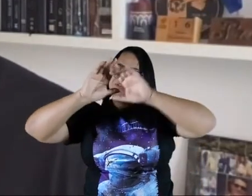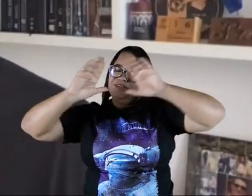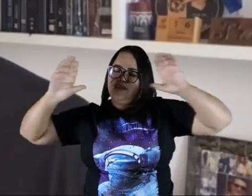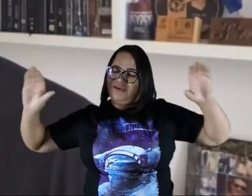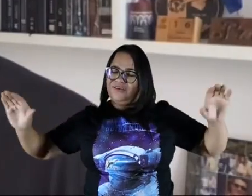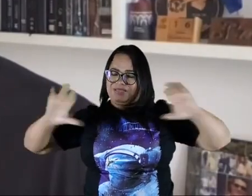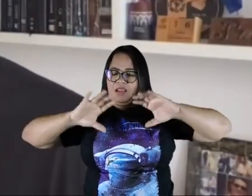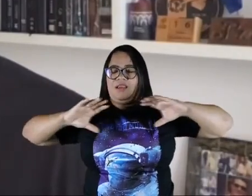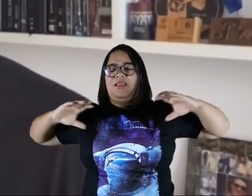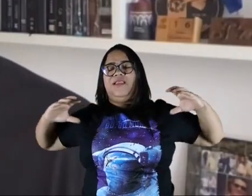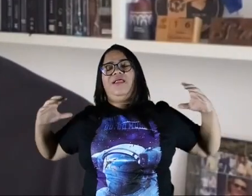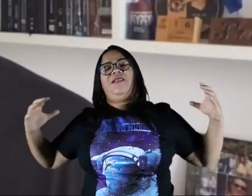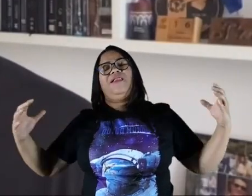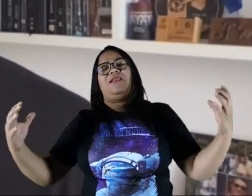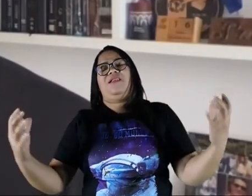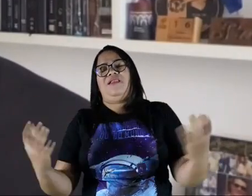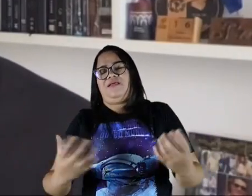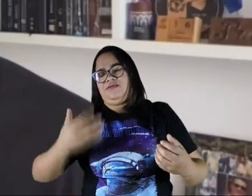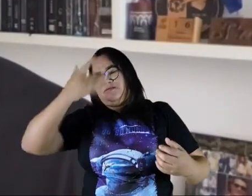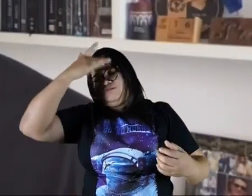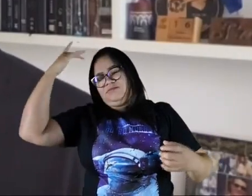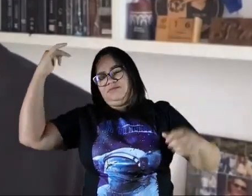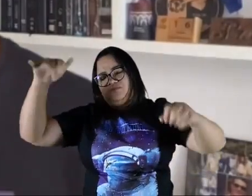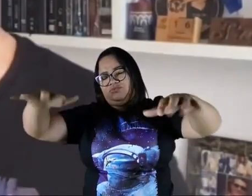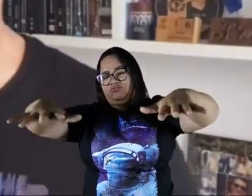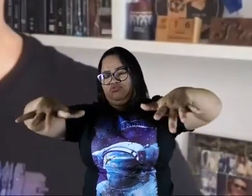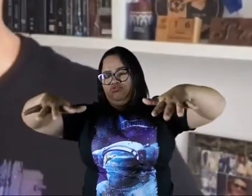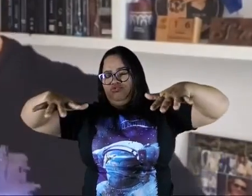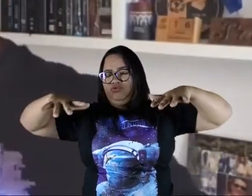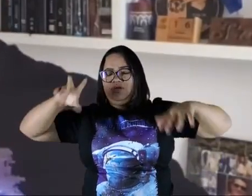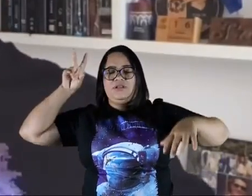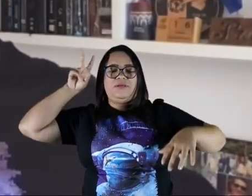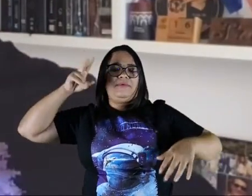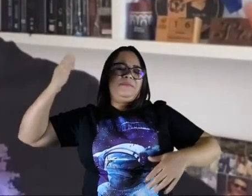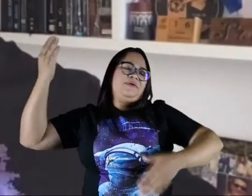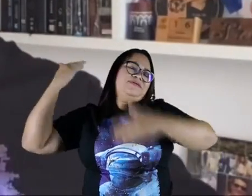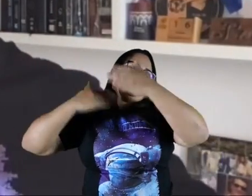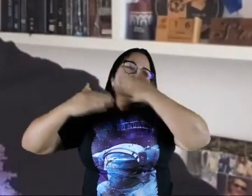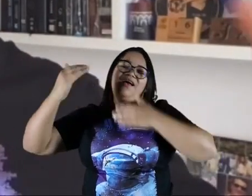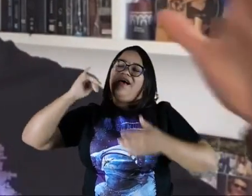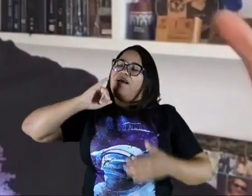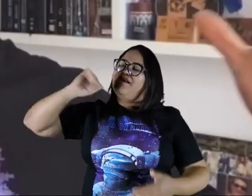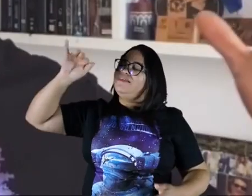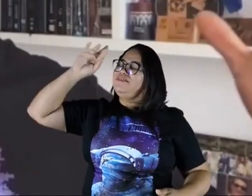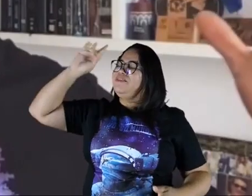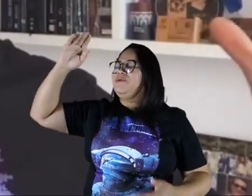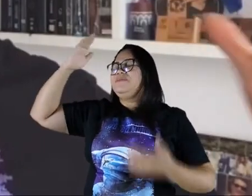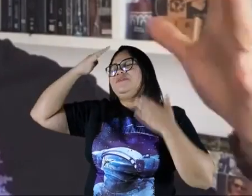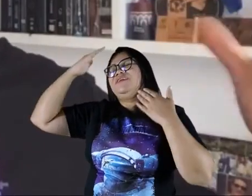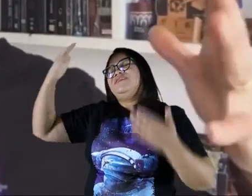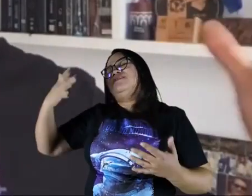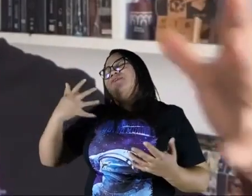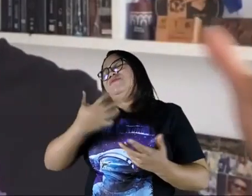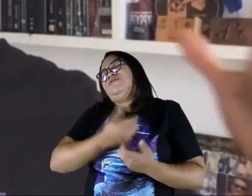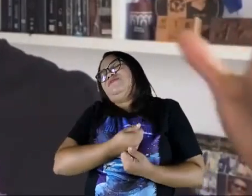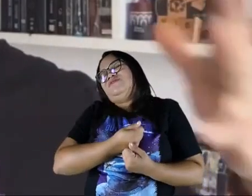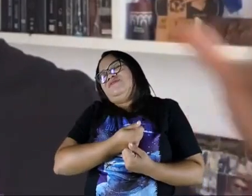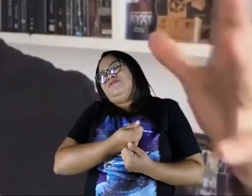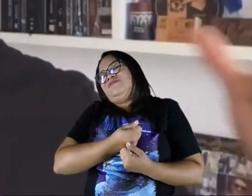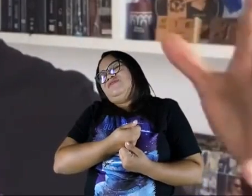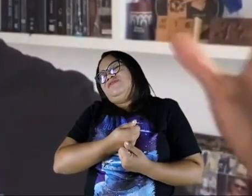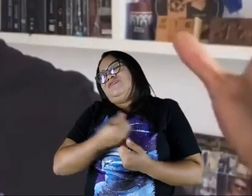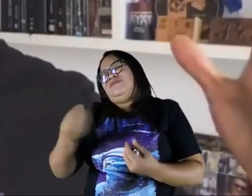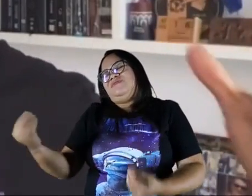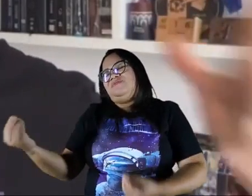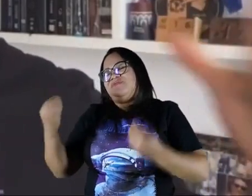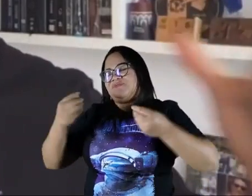grande congresso, onde nós possamos olhar para trás e dizer, Senhor, obrigado porque nos salvaste e nos entregaste